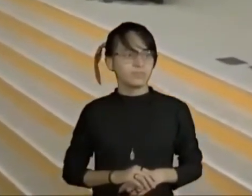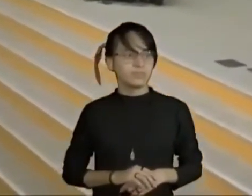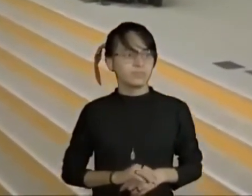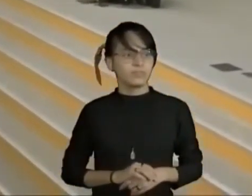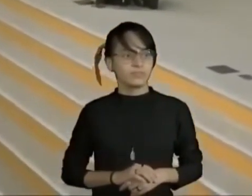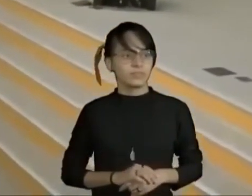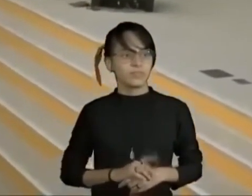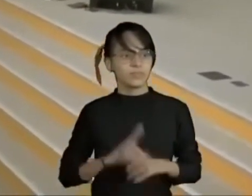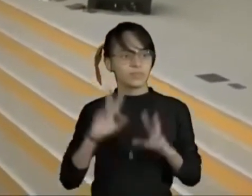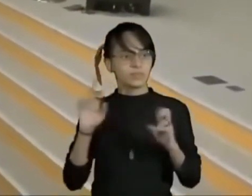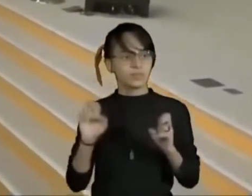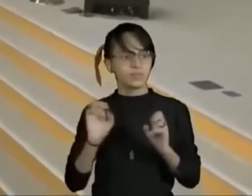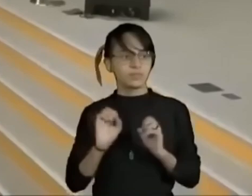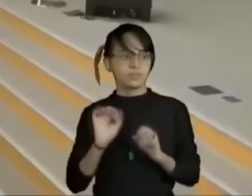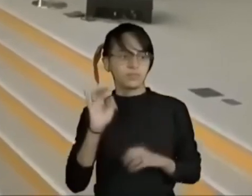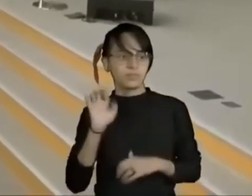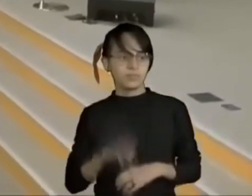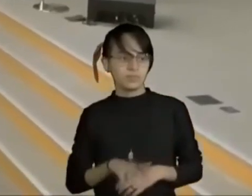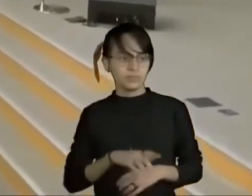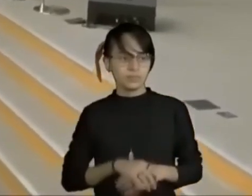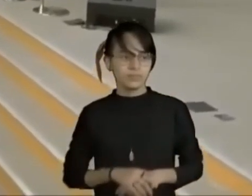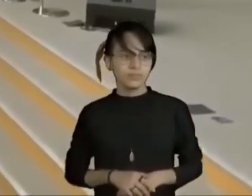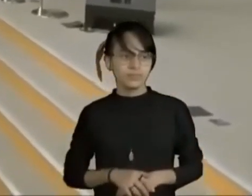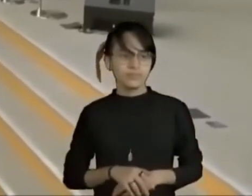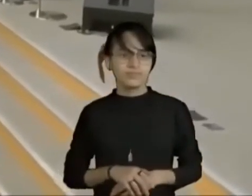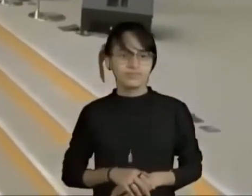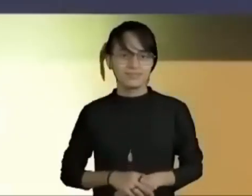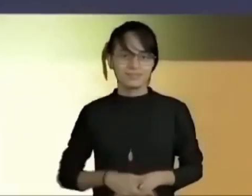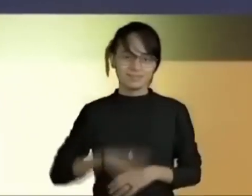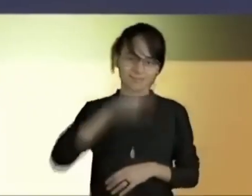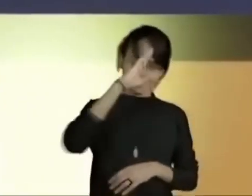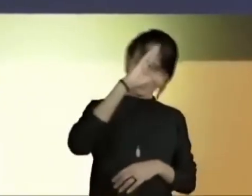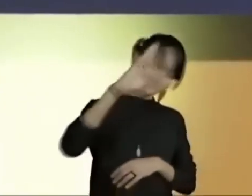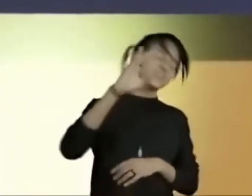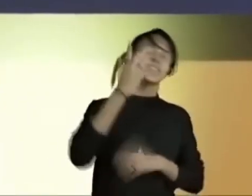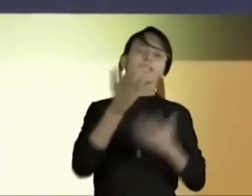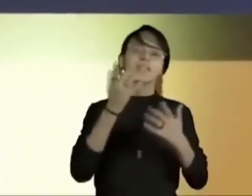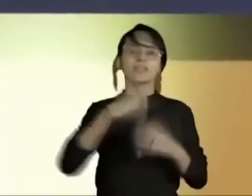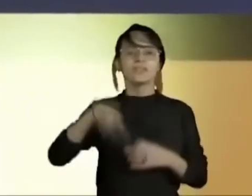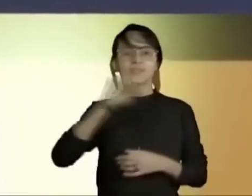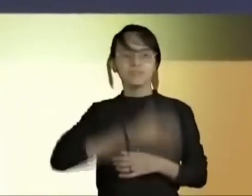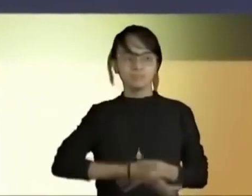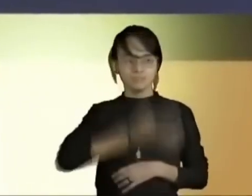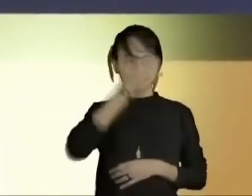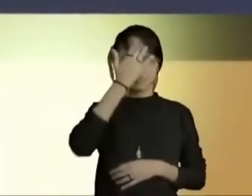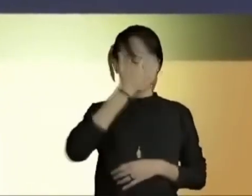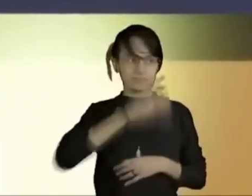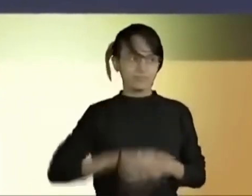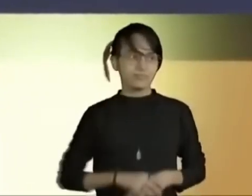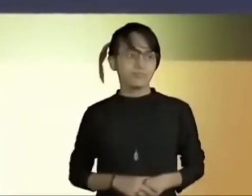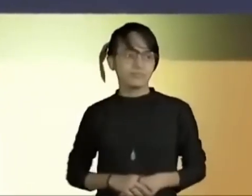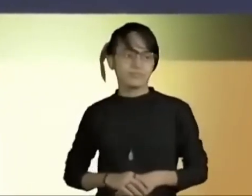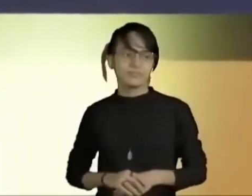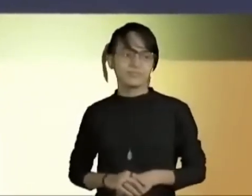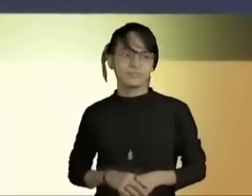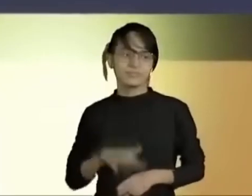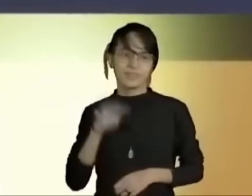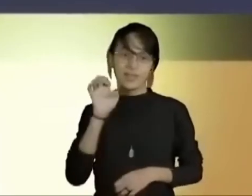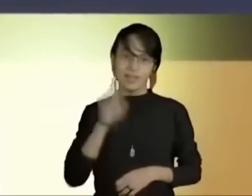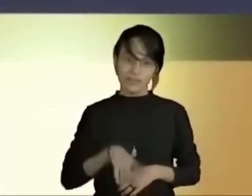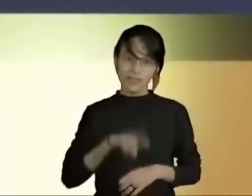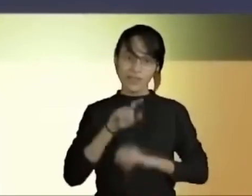disciplina da fé e pelo menos a princípio falando eu gostaria que você gravasse isso na sua mente a